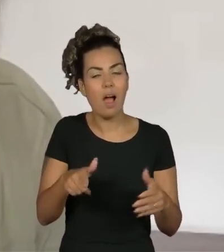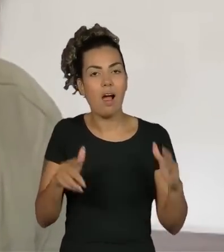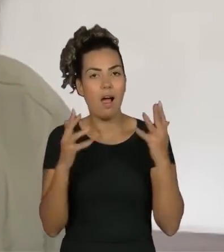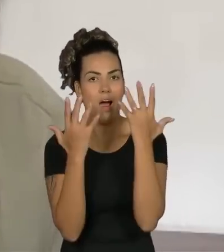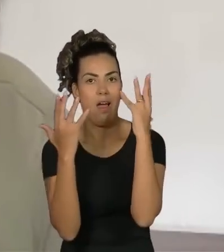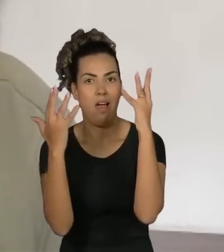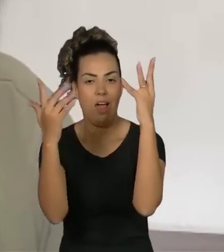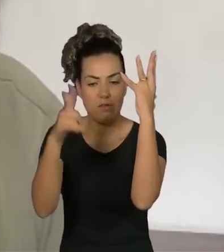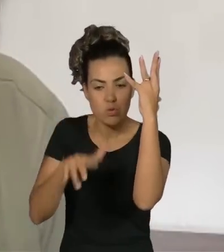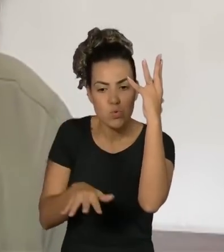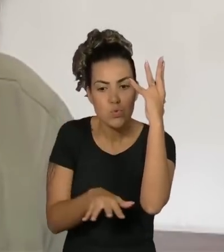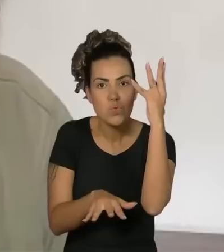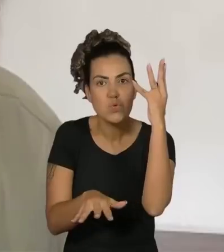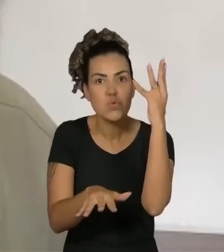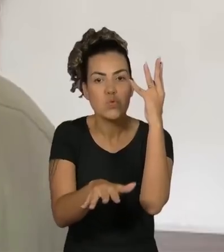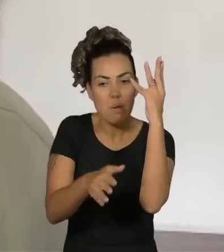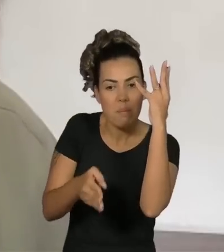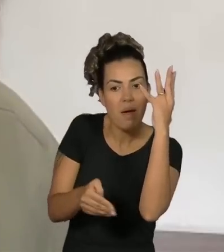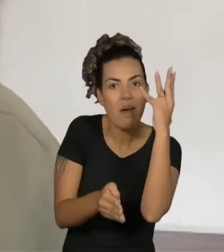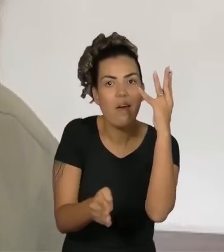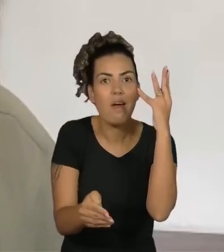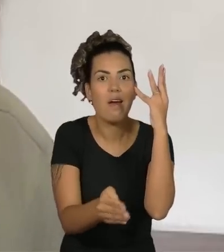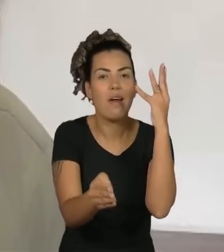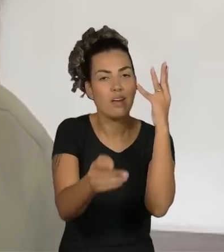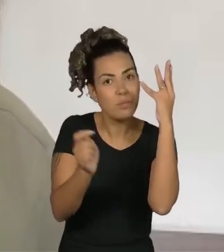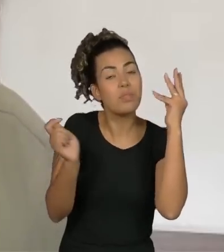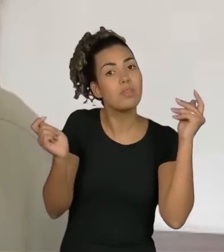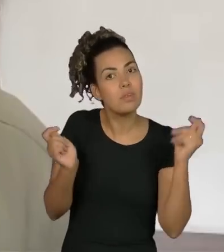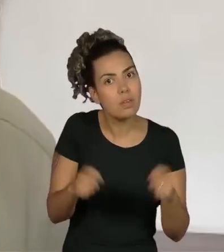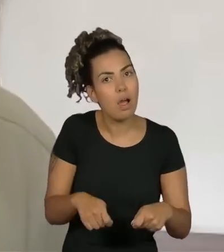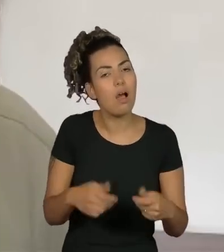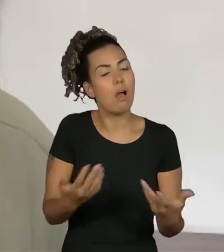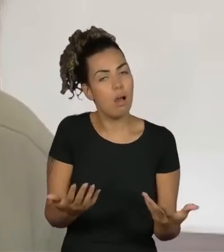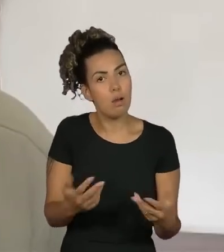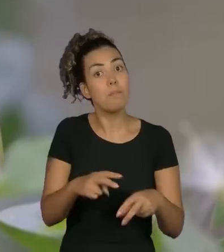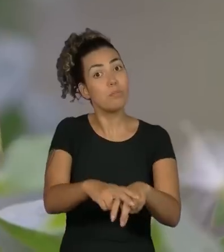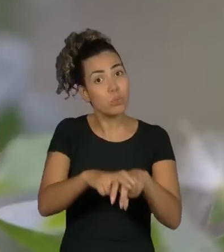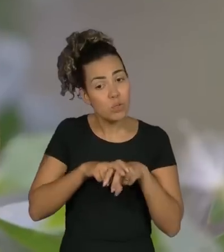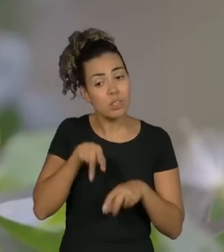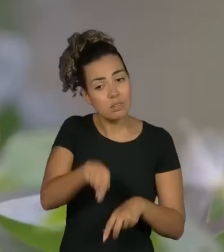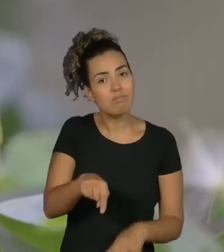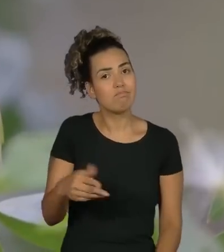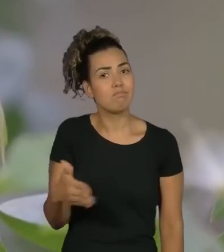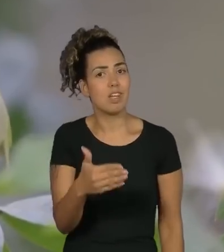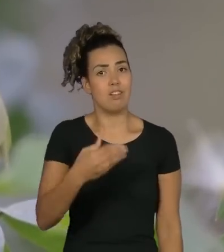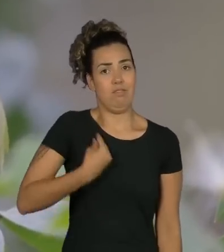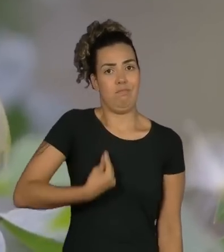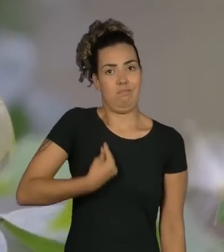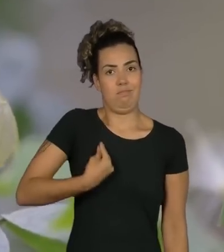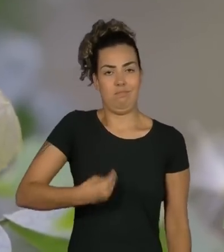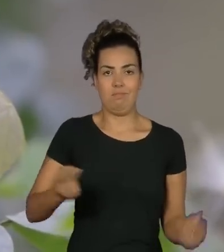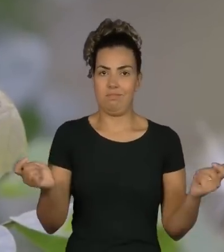porte, eles voltam para o rio. Ou seja, as lagoas, elas abastecem o rio de peixe.